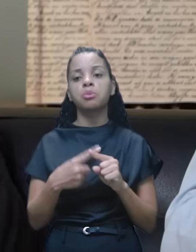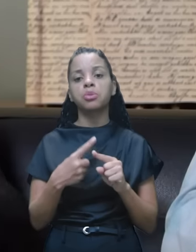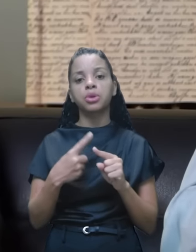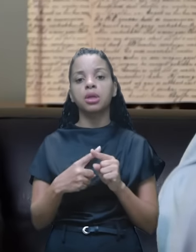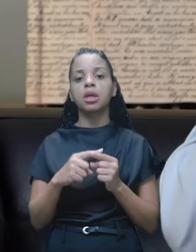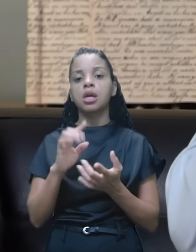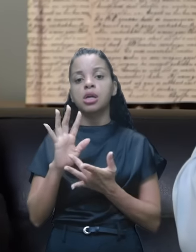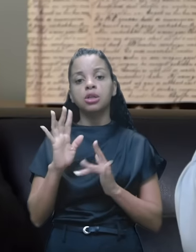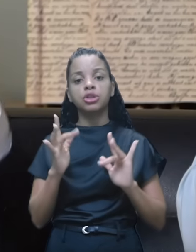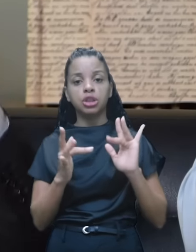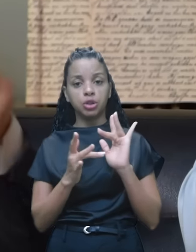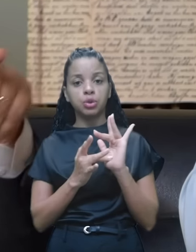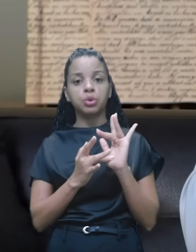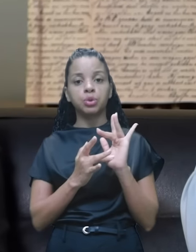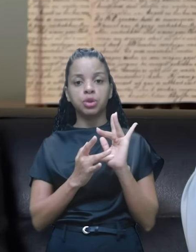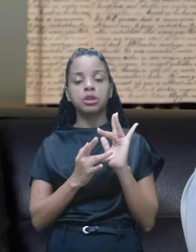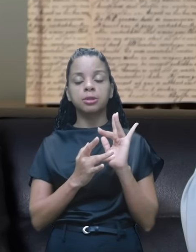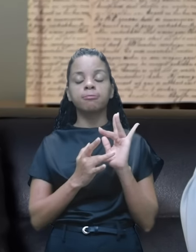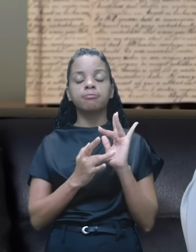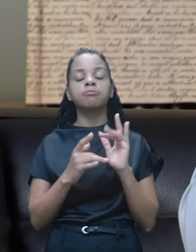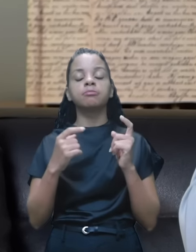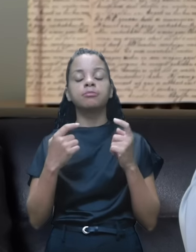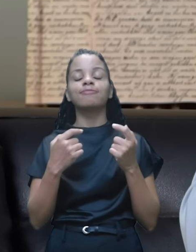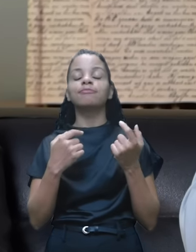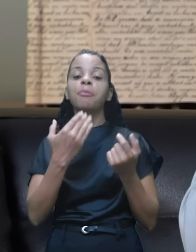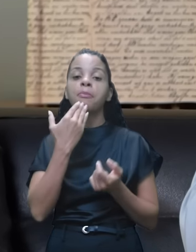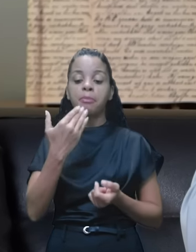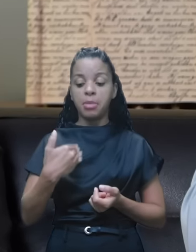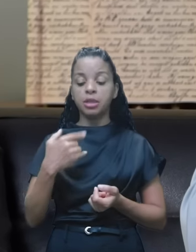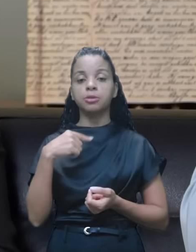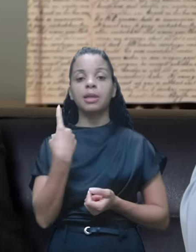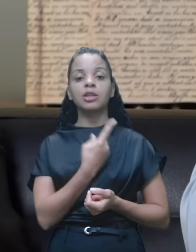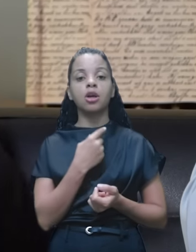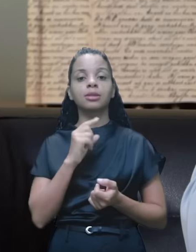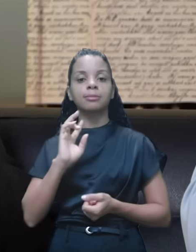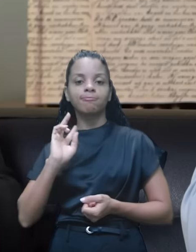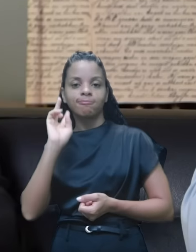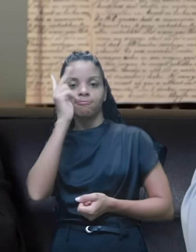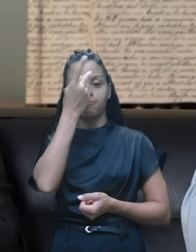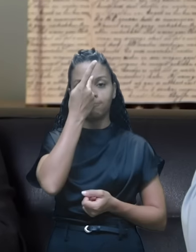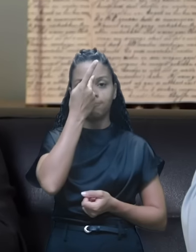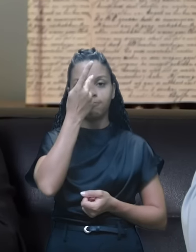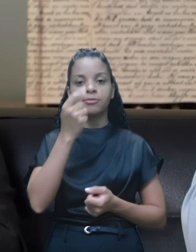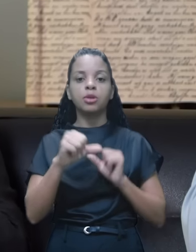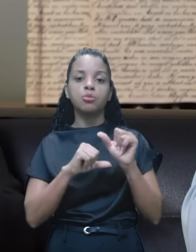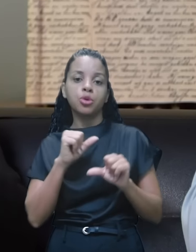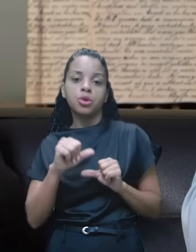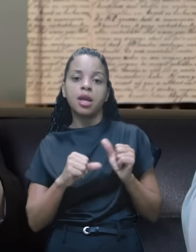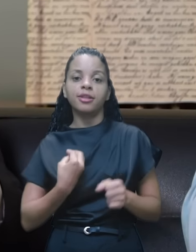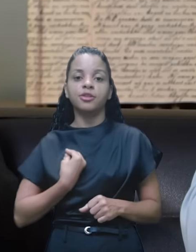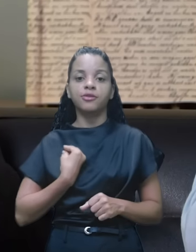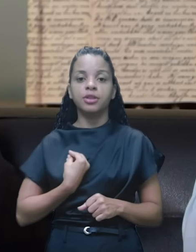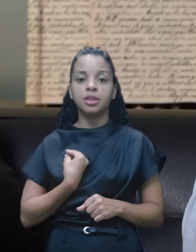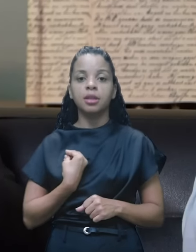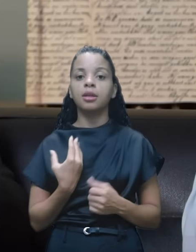carne, o beber do sangue de Cristo também exige mudanças na nossa vida, né? E muitas das pessoas, inclusive no dia de hoje, não